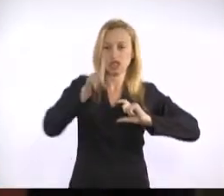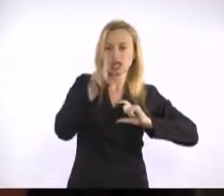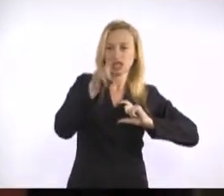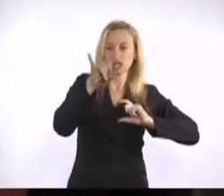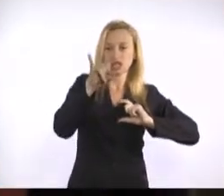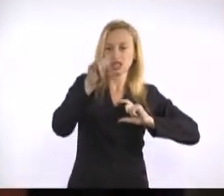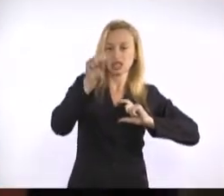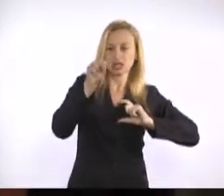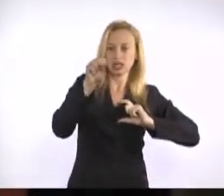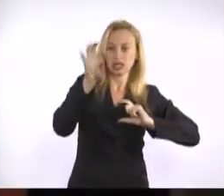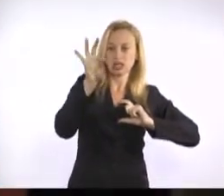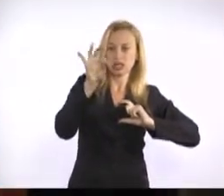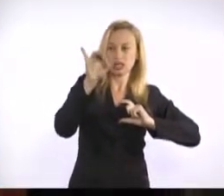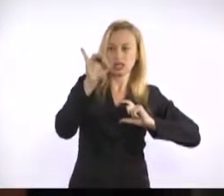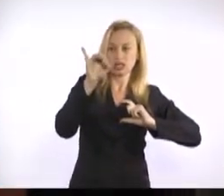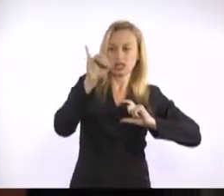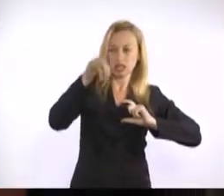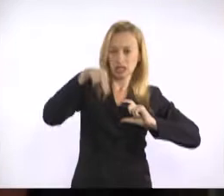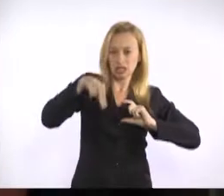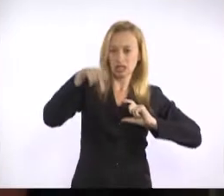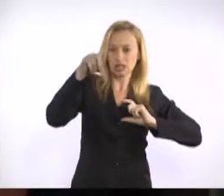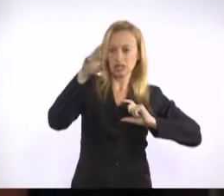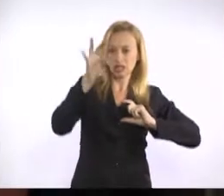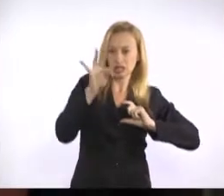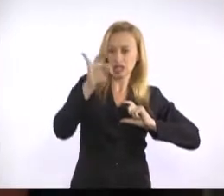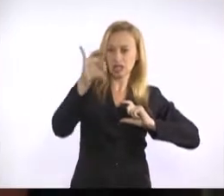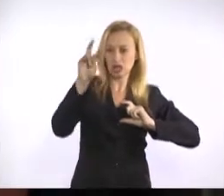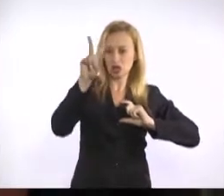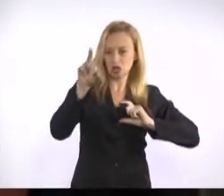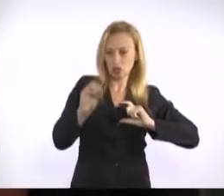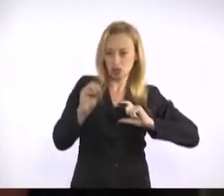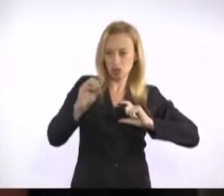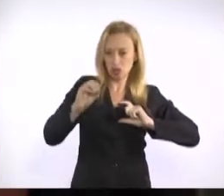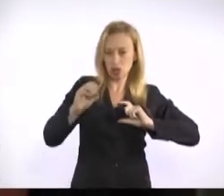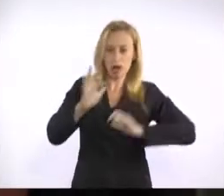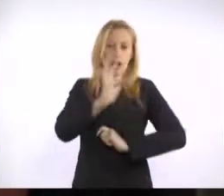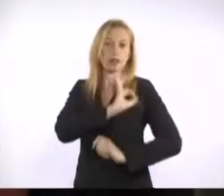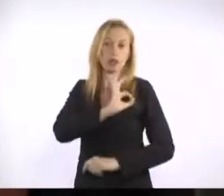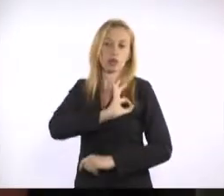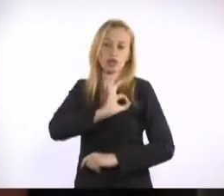pendurado no pescoço pelo que entendi o projeto